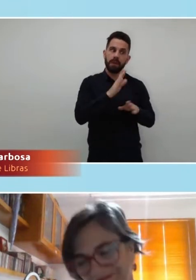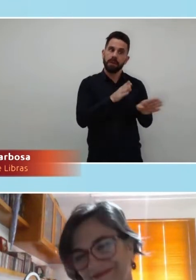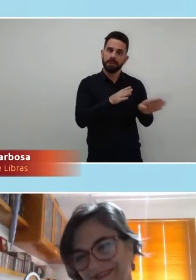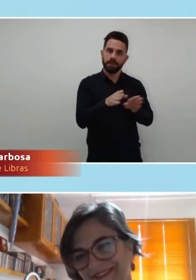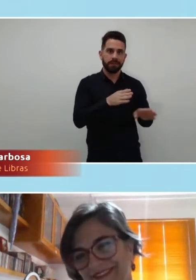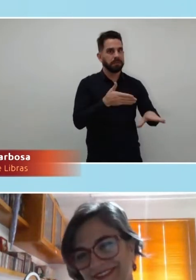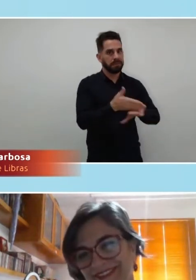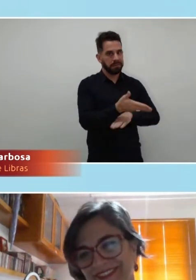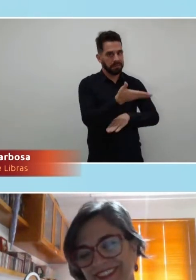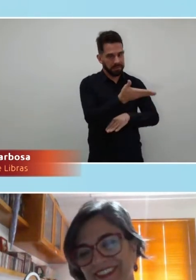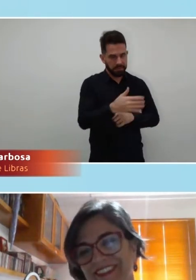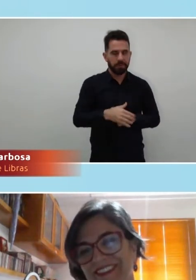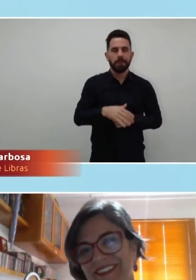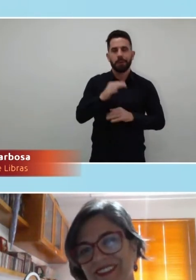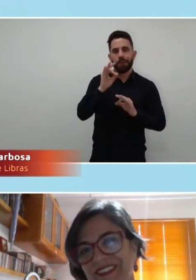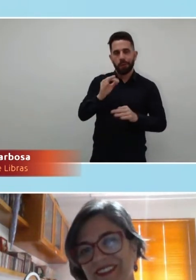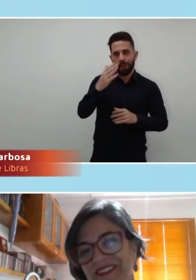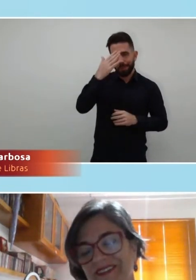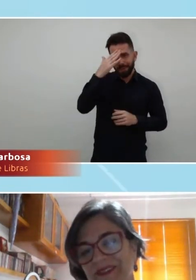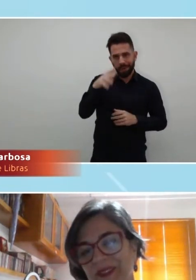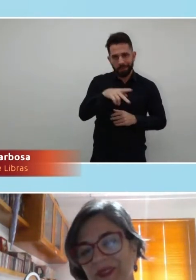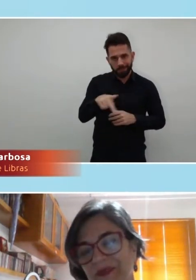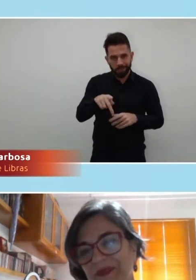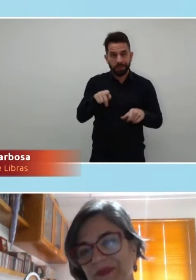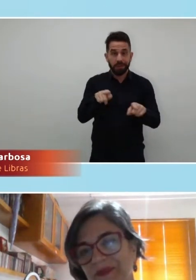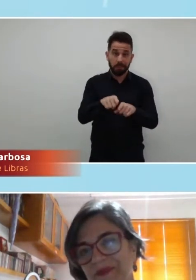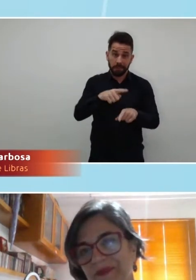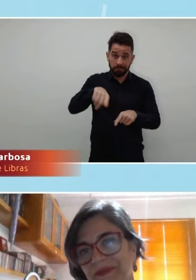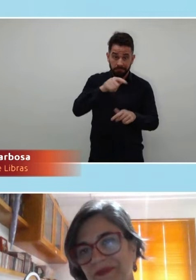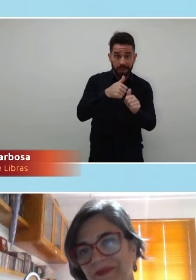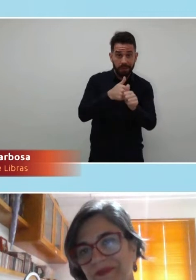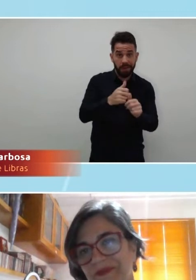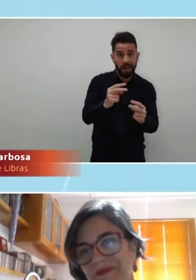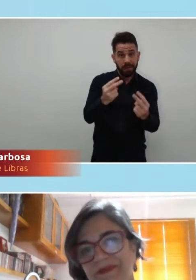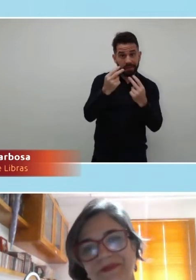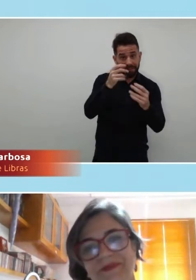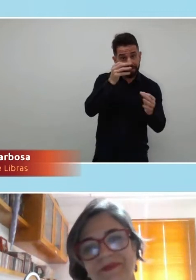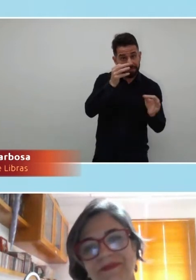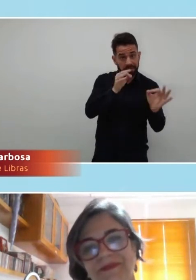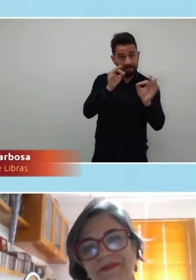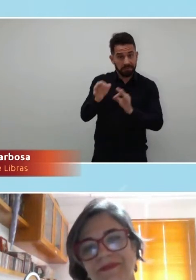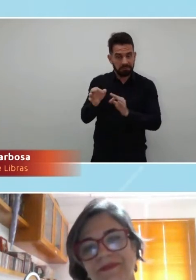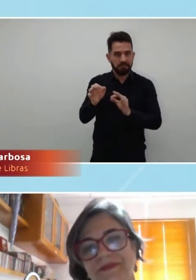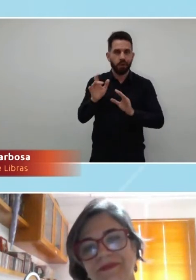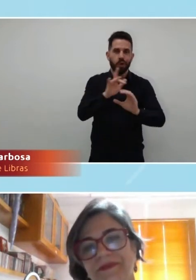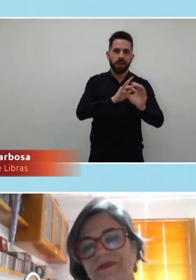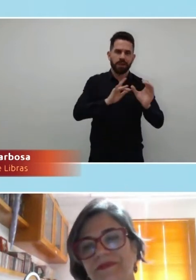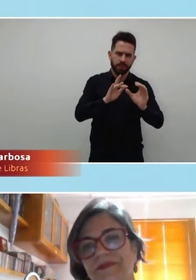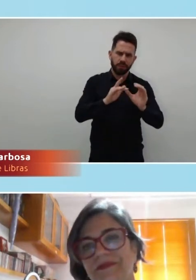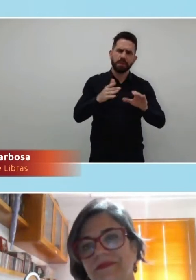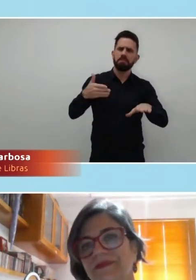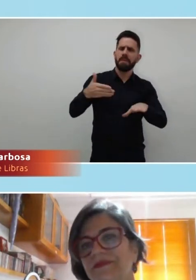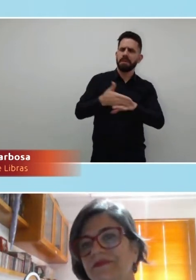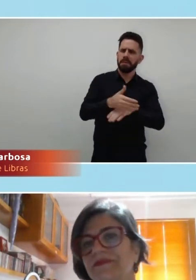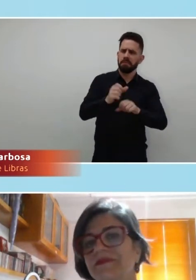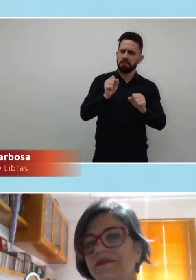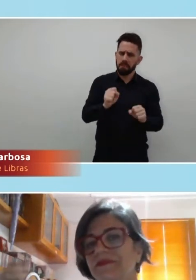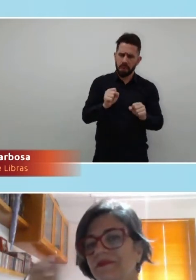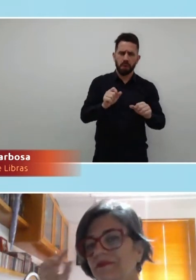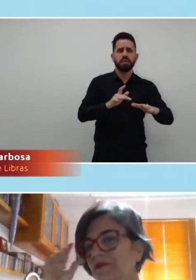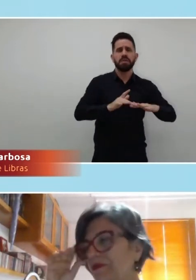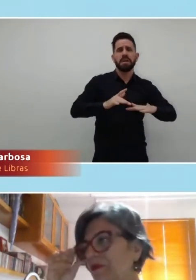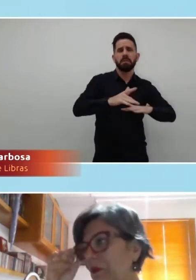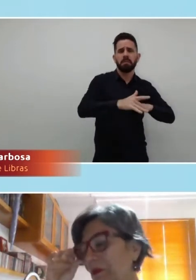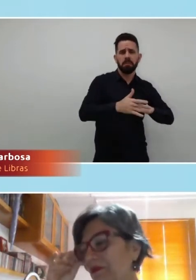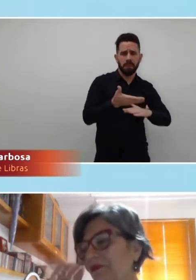professora. Obrigada a você que está nos acompanhando aqui no Conexões. Te convido para participar com a gente em alguns canais, nas nossas redes